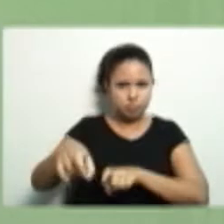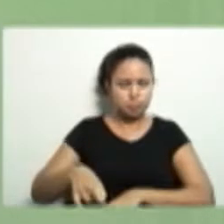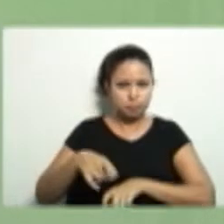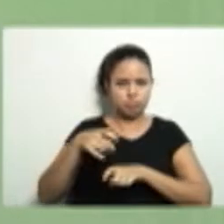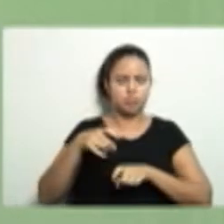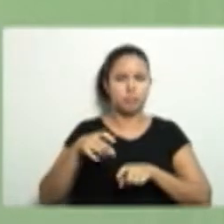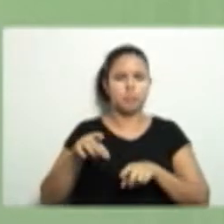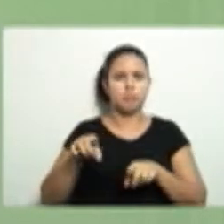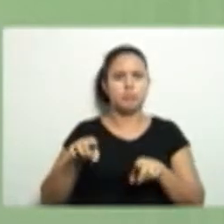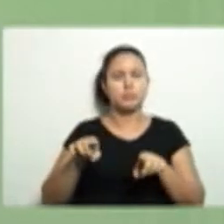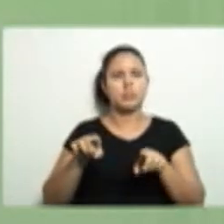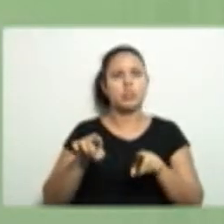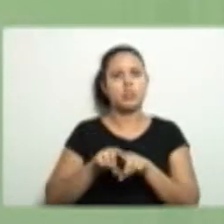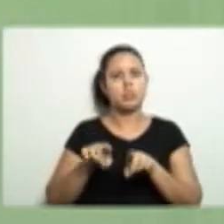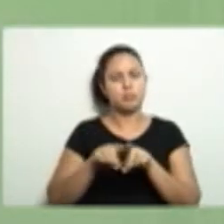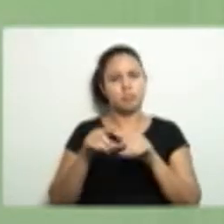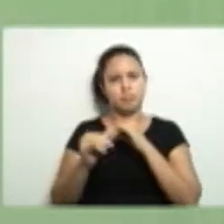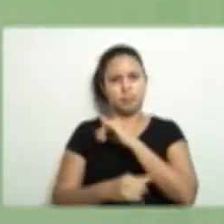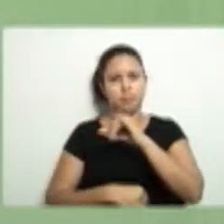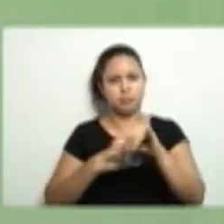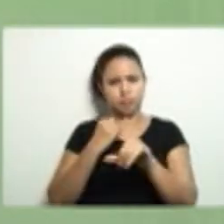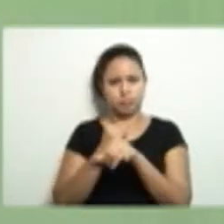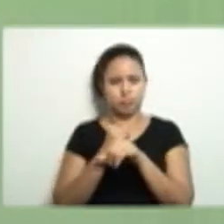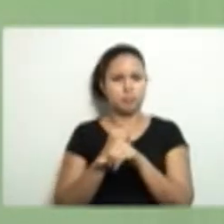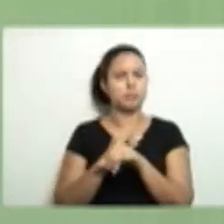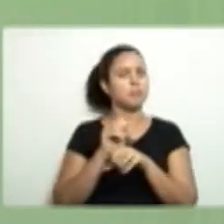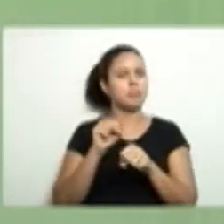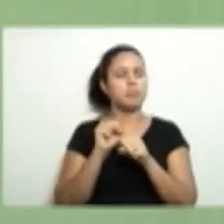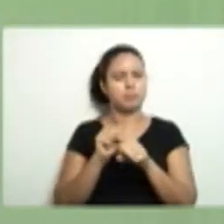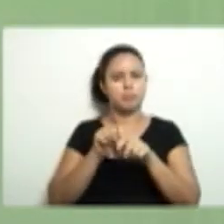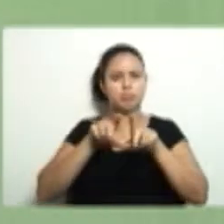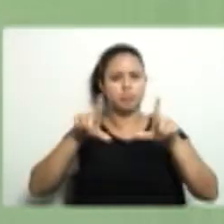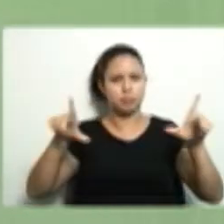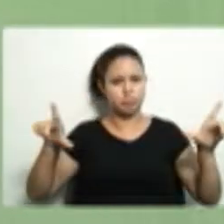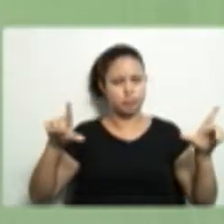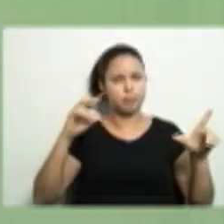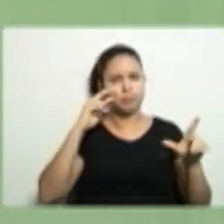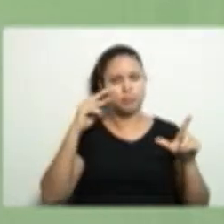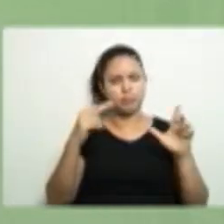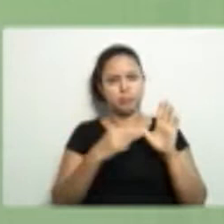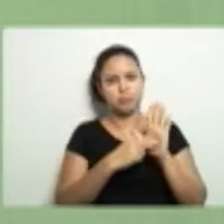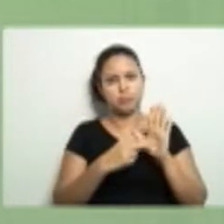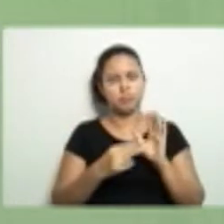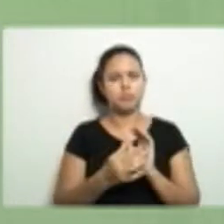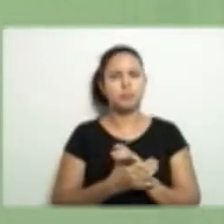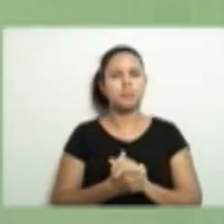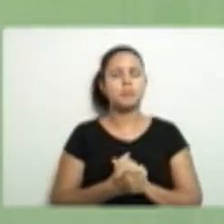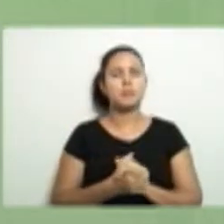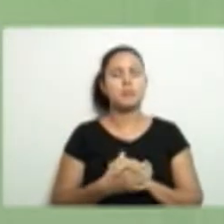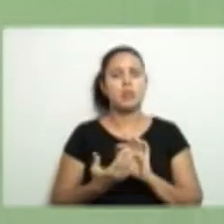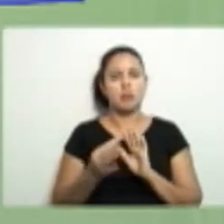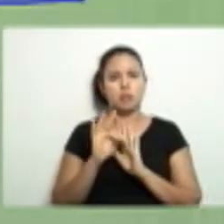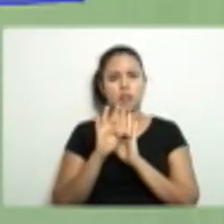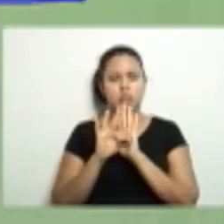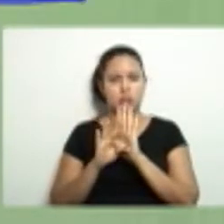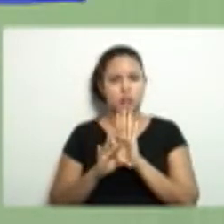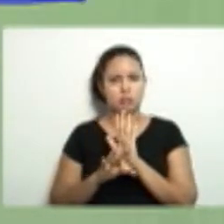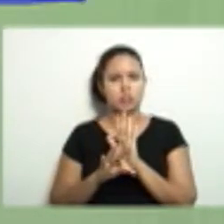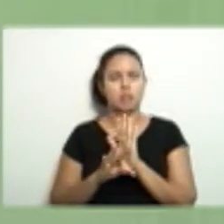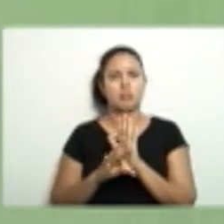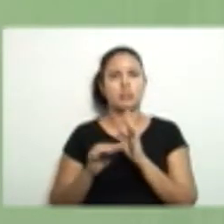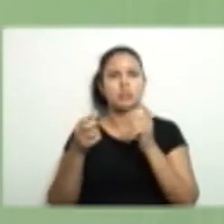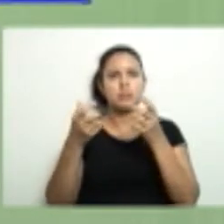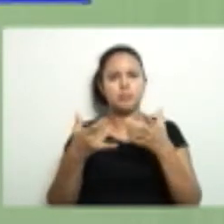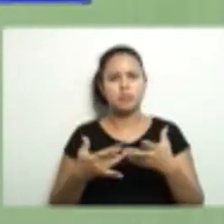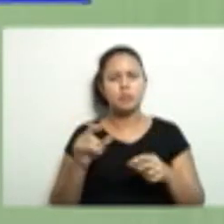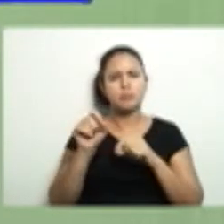disponível nesse site do Ministério de Desenvolvimento e da Agricultura. O texto, então, vai falar um pouquinho sobre o que